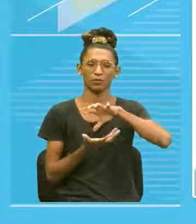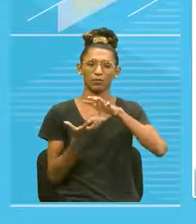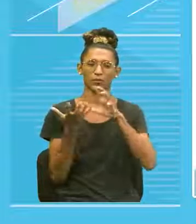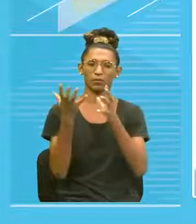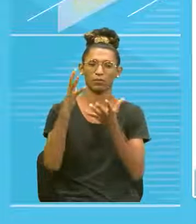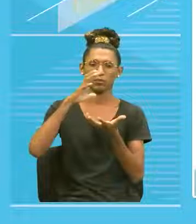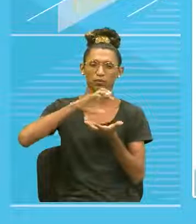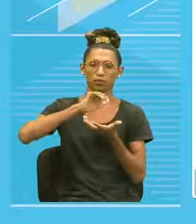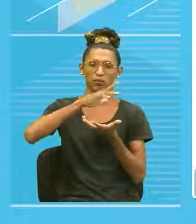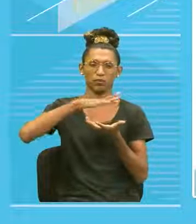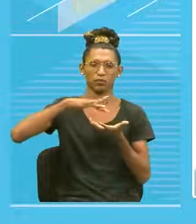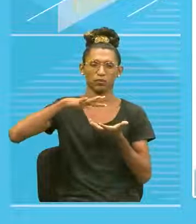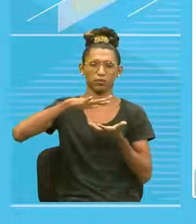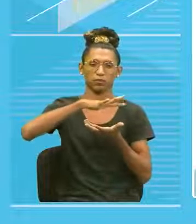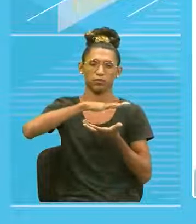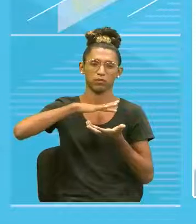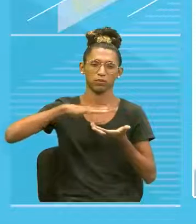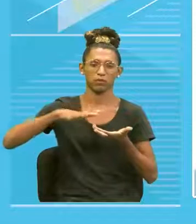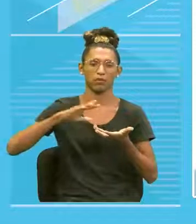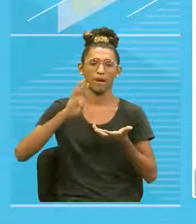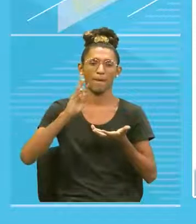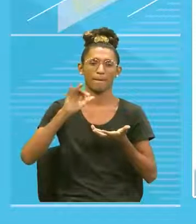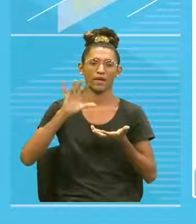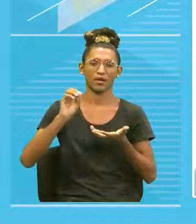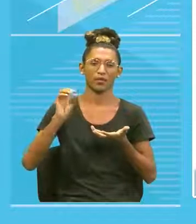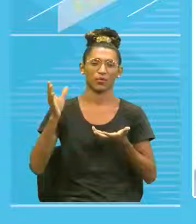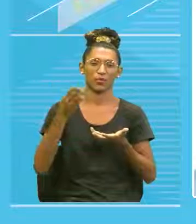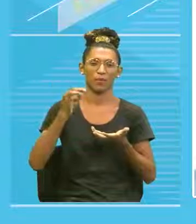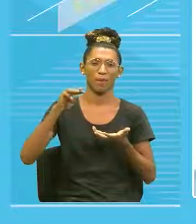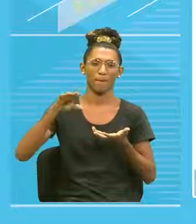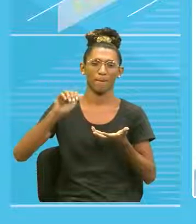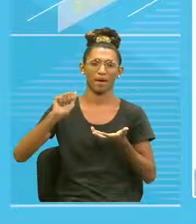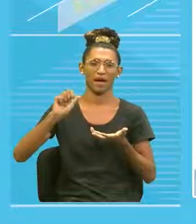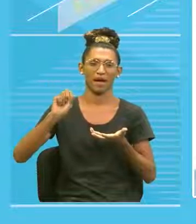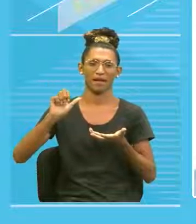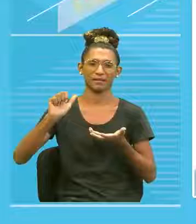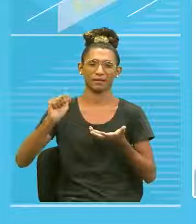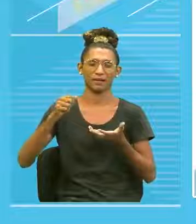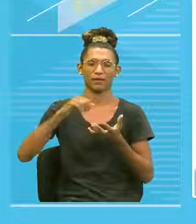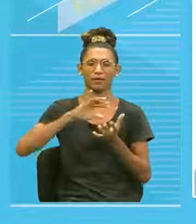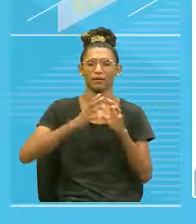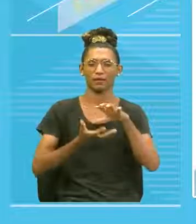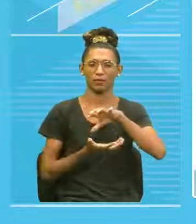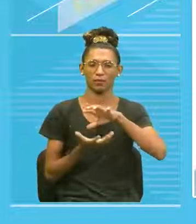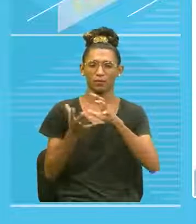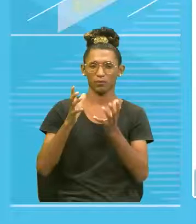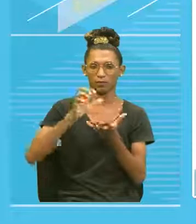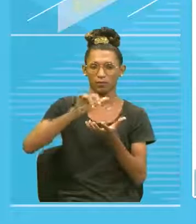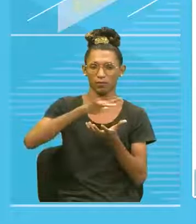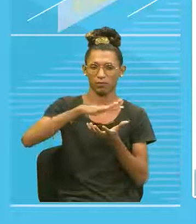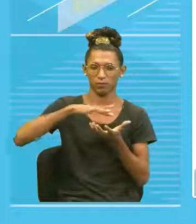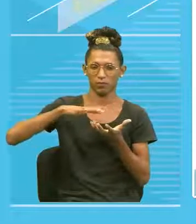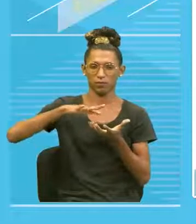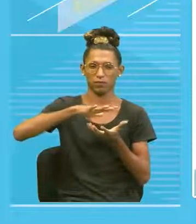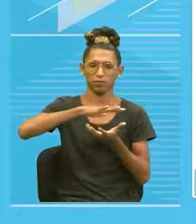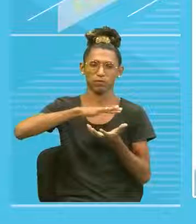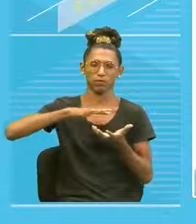com os combustíveis fósseis aquele daqueles da aula passada